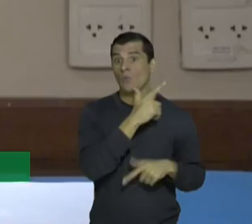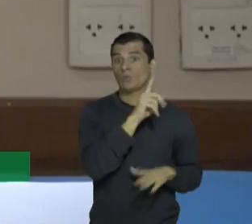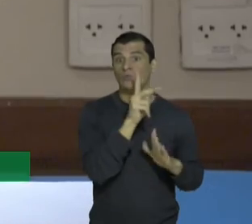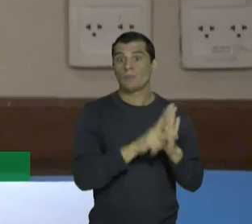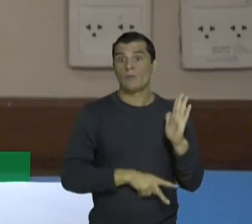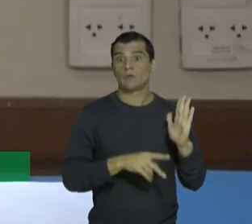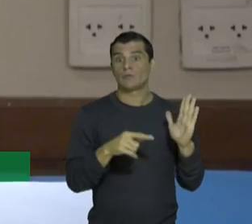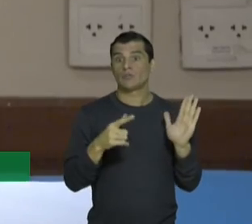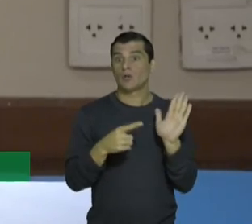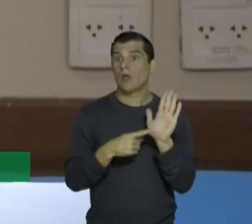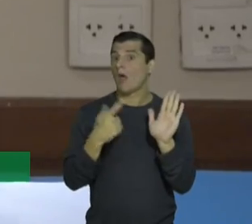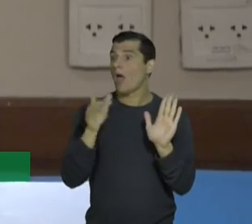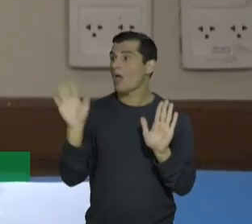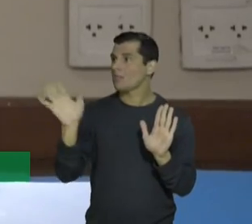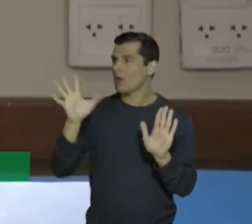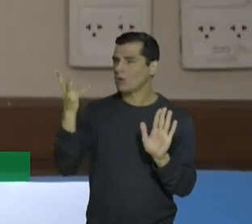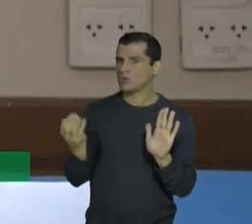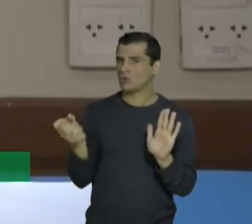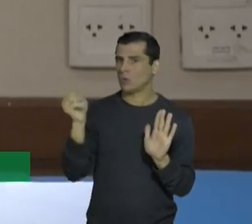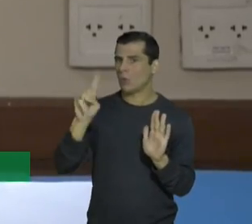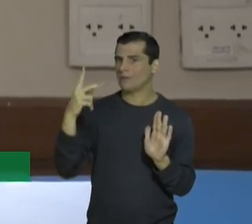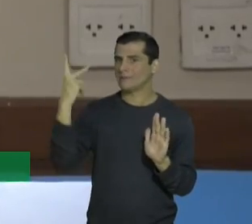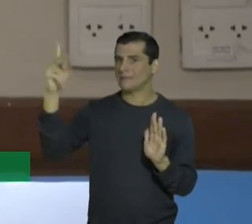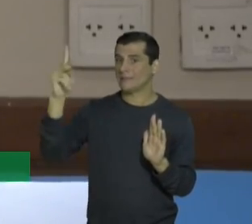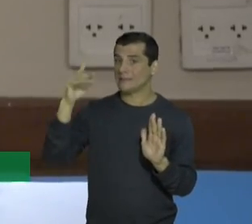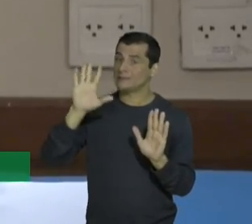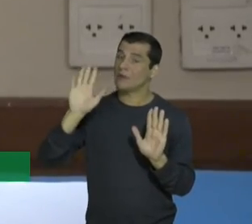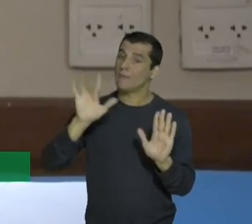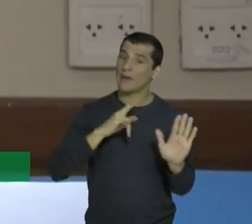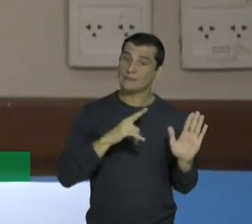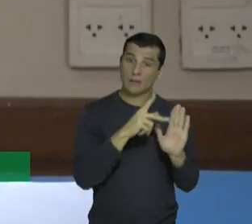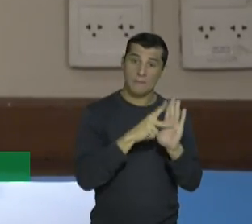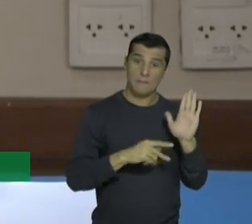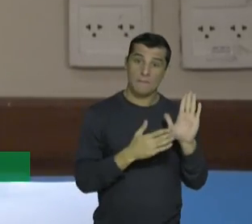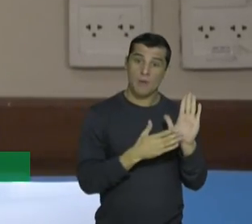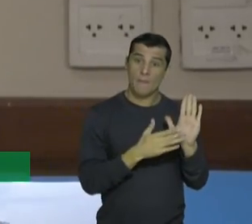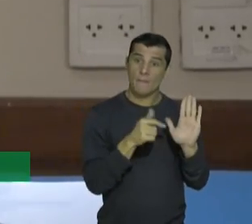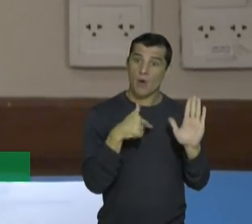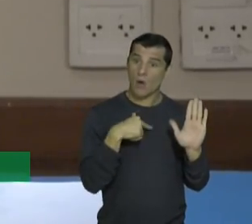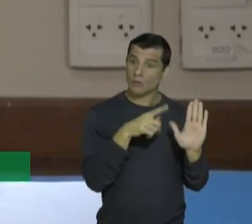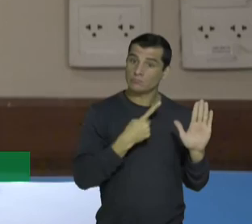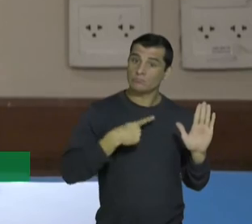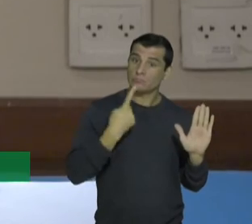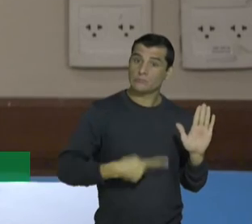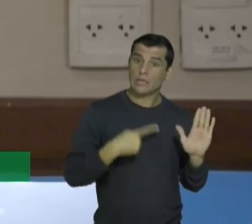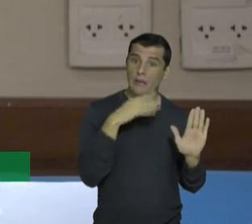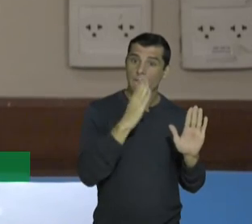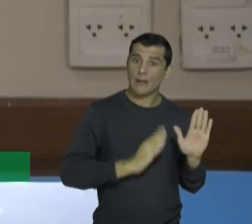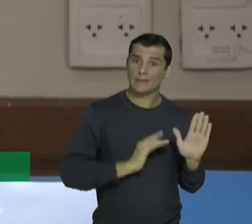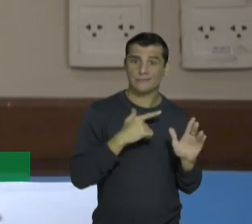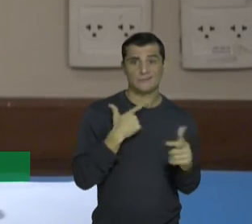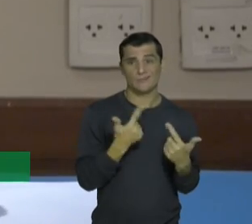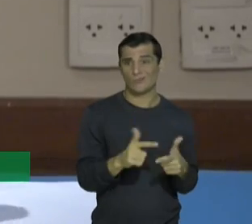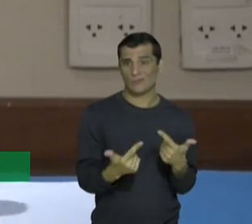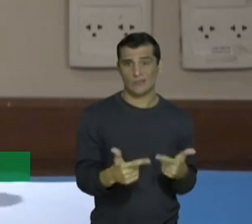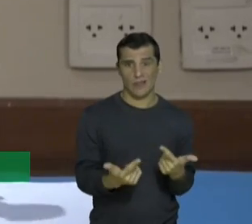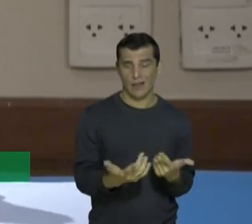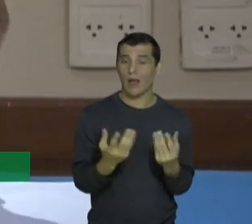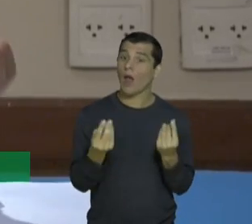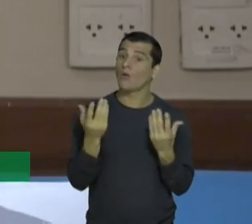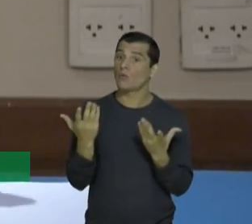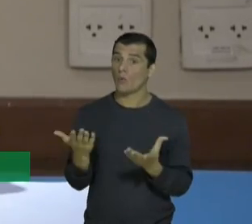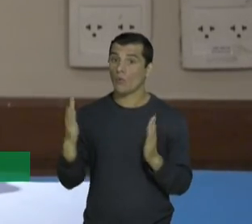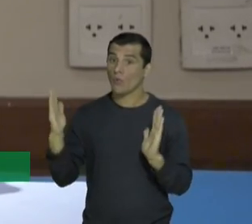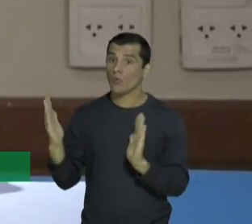governos como eu falei então assim a alguma reprimarização que possa acontecer a nossa